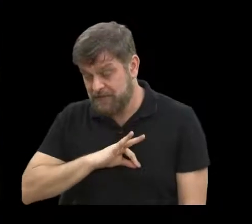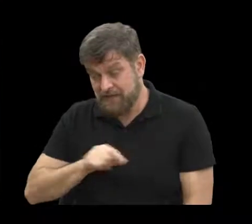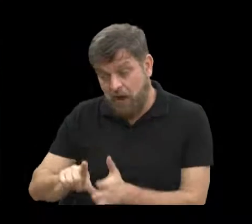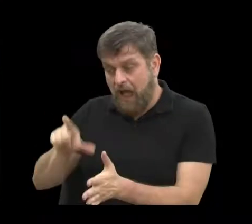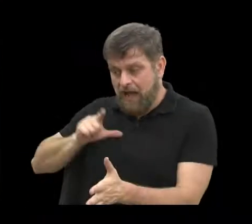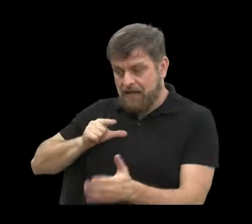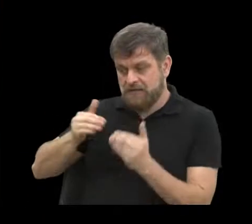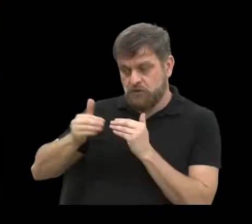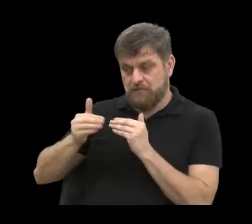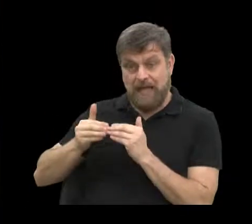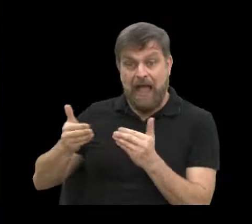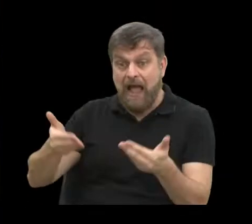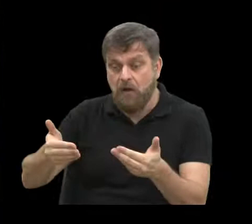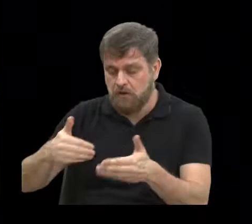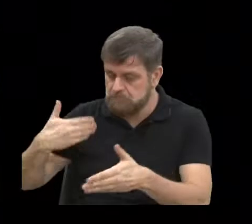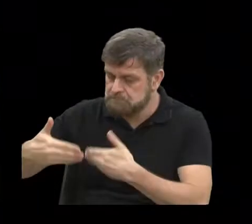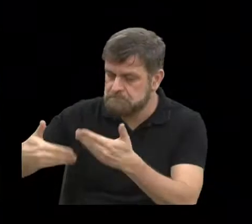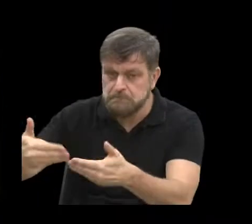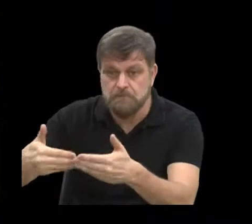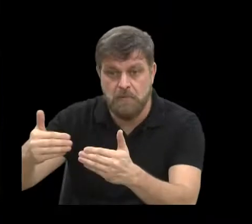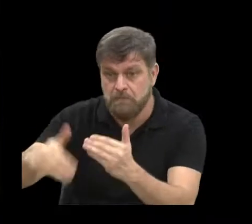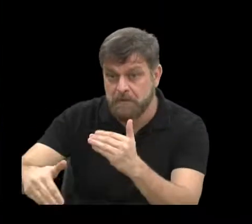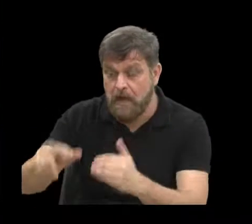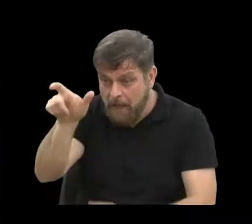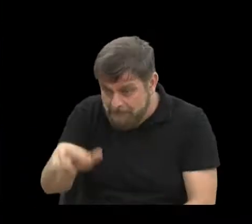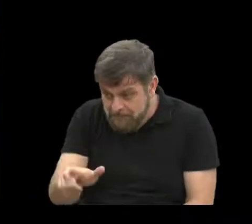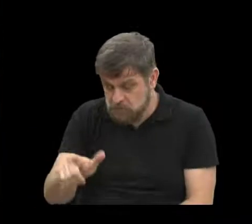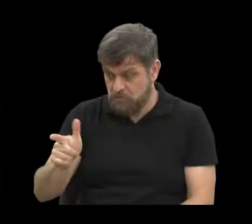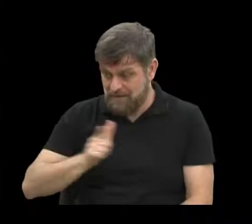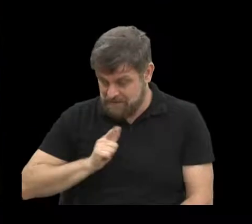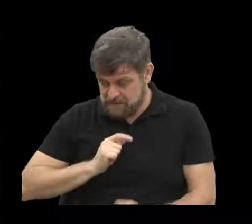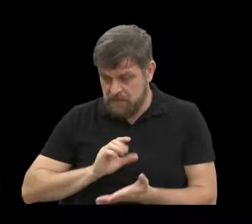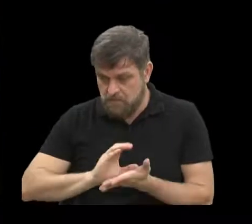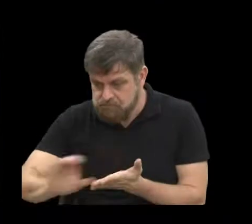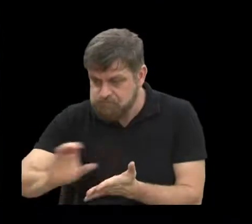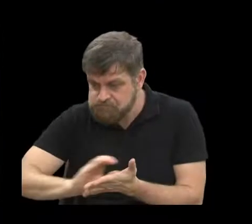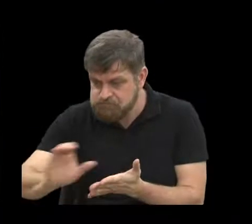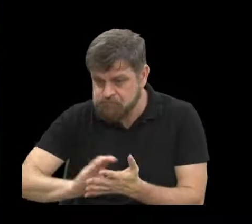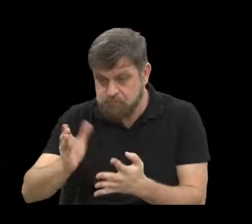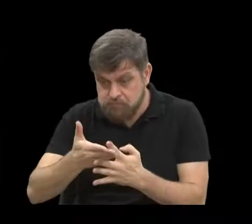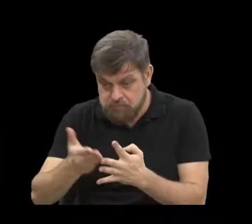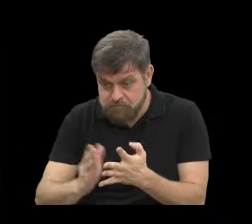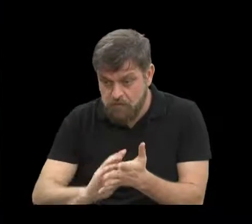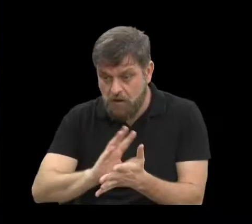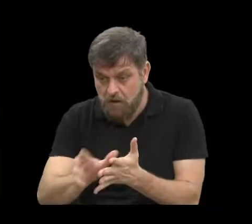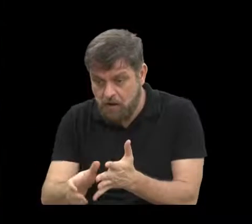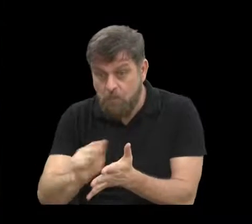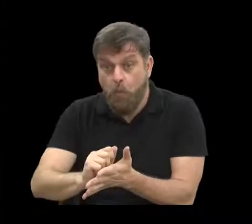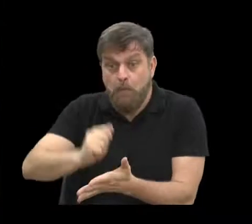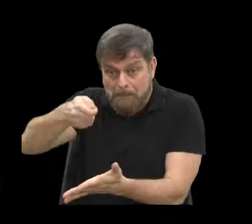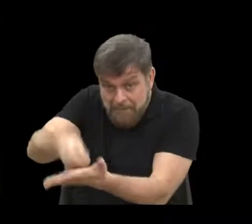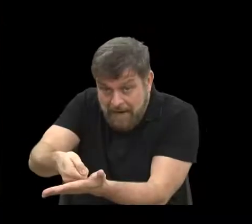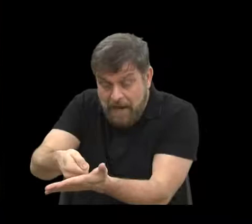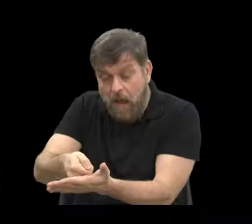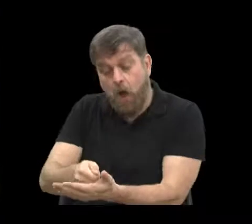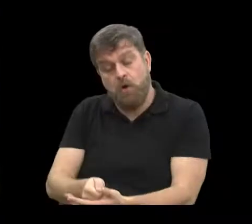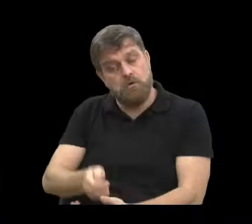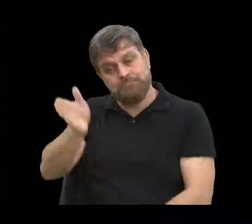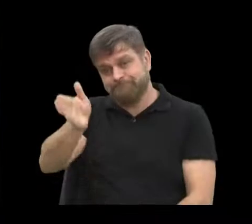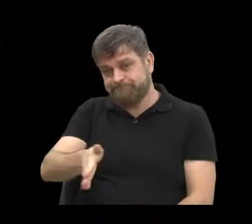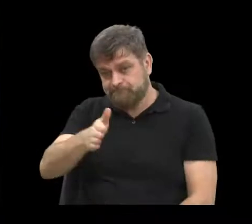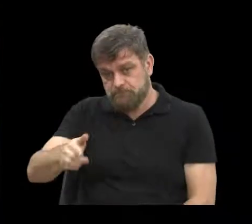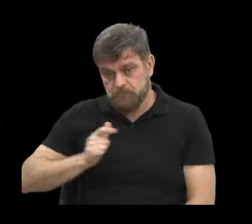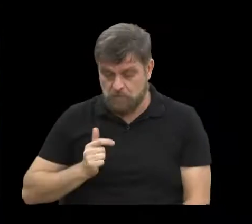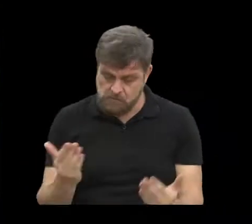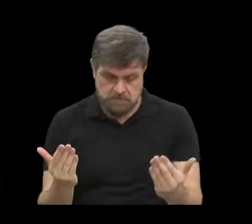benefício, para ver se a pessoa mantém o direito do recebimento ou não. Então, esse cruzamento de dados, que é periódico, a gente entende